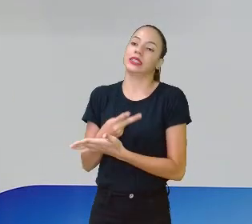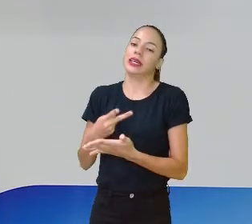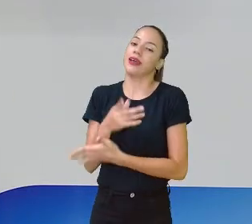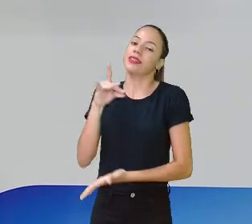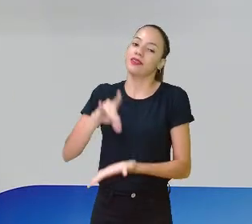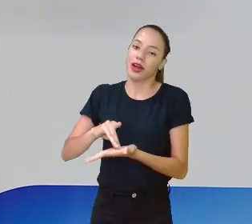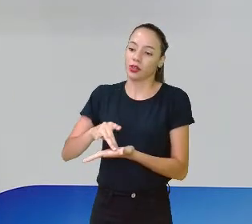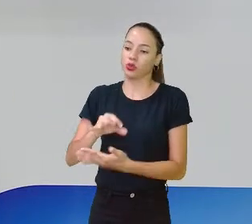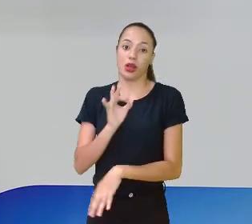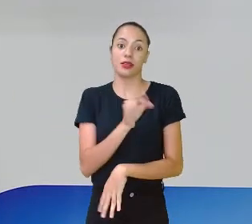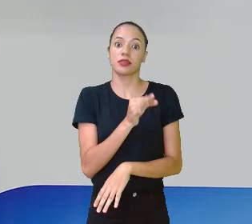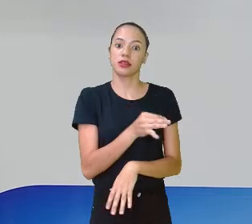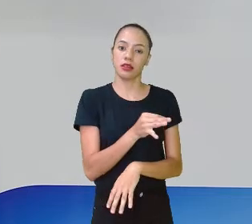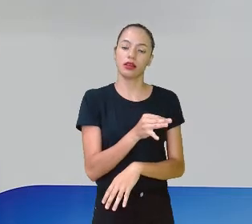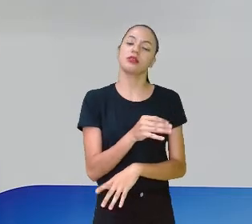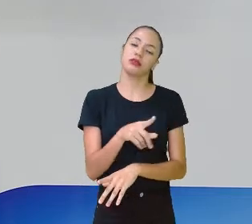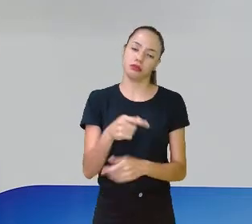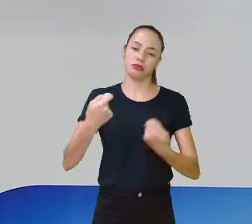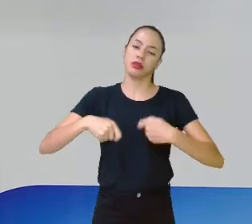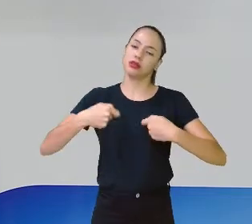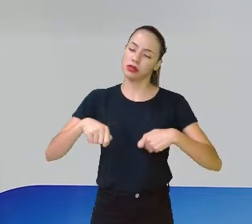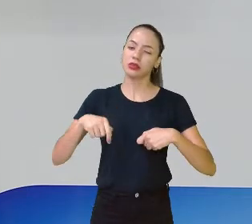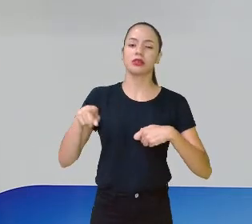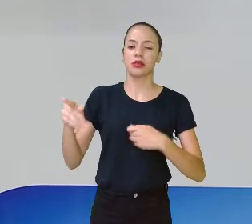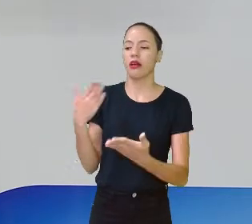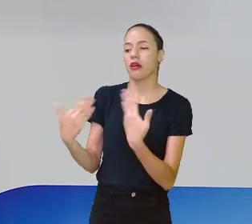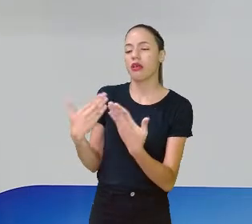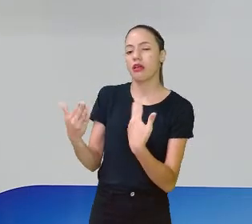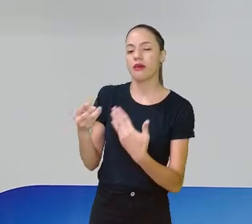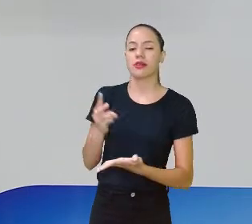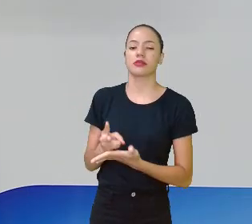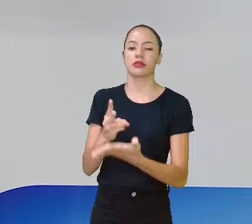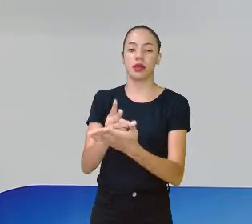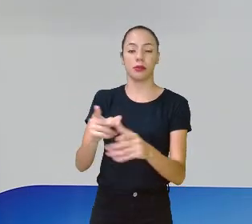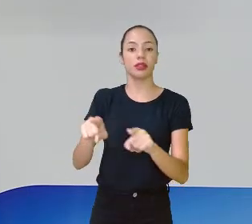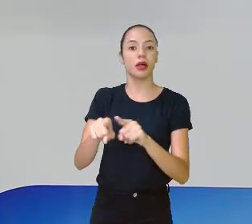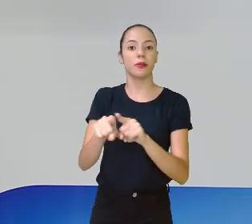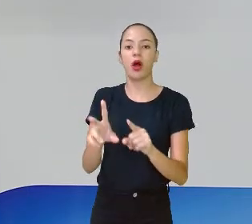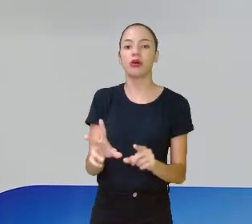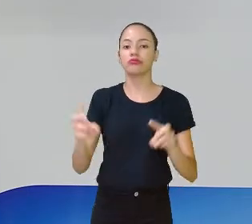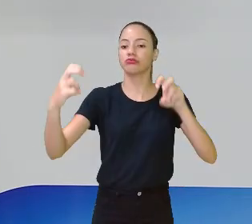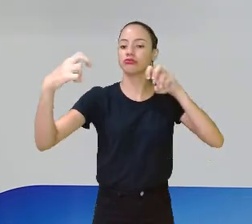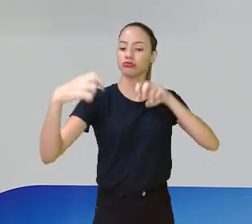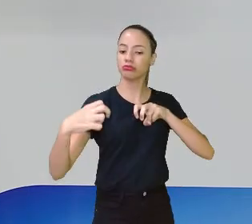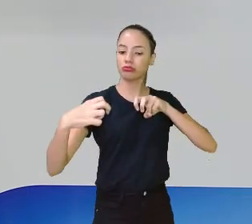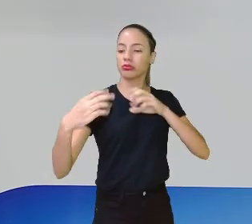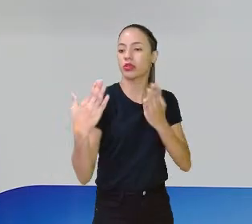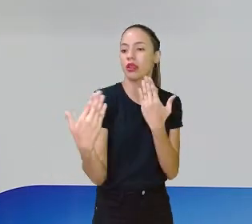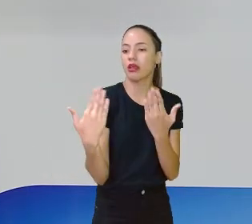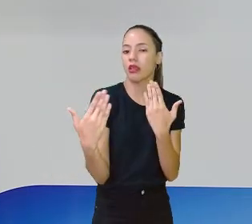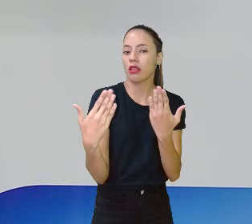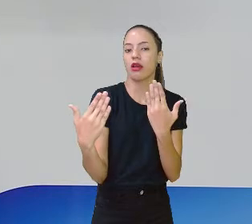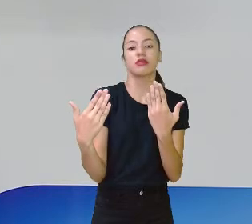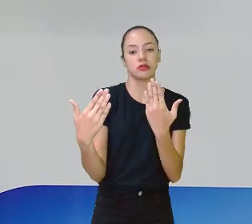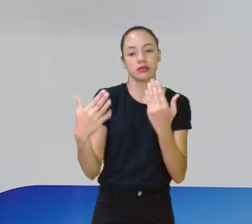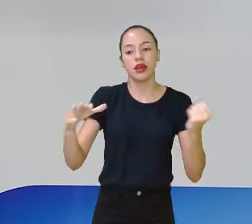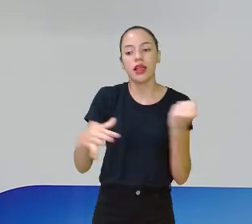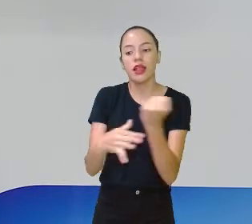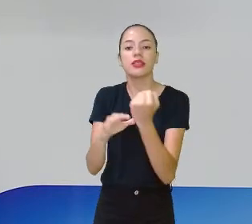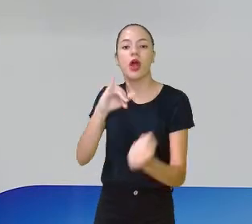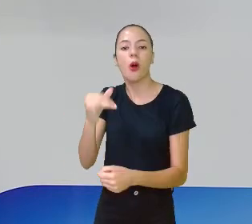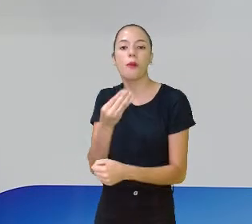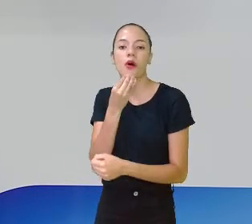acertou. Então, isso é muito importante, o conversar, o olhar no olho, ou o oportunizar, e isso desde